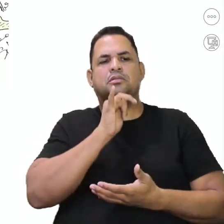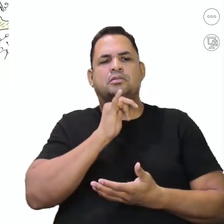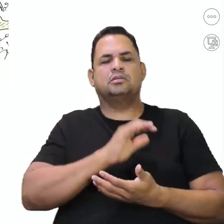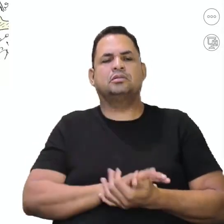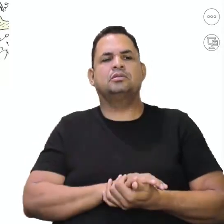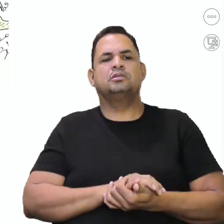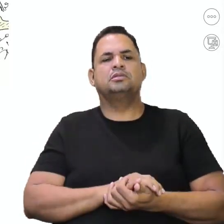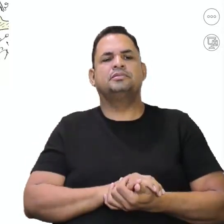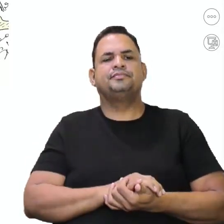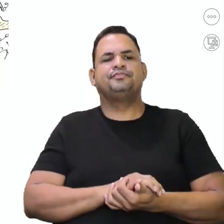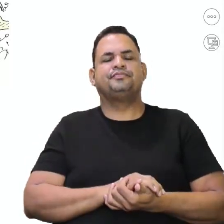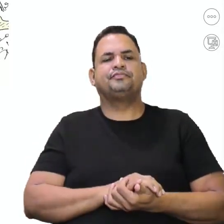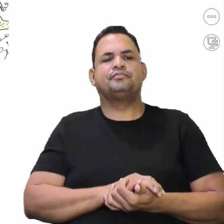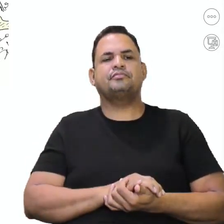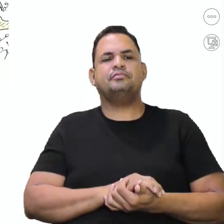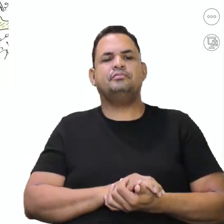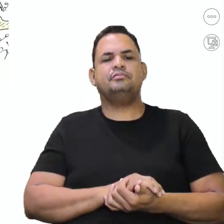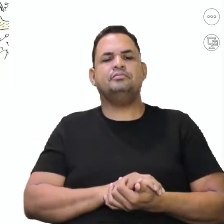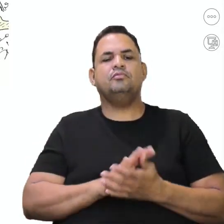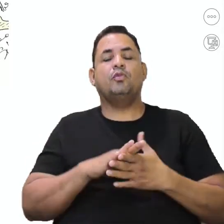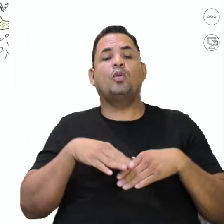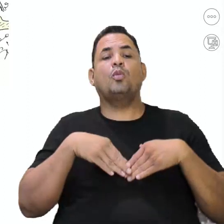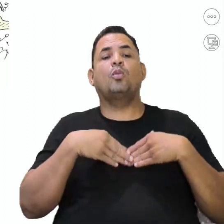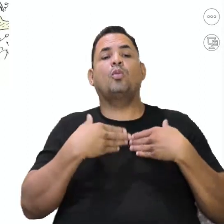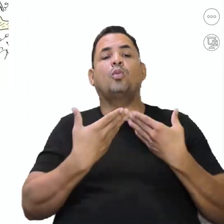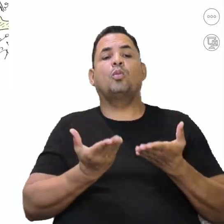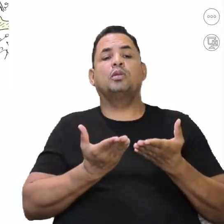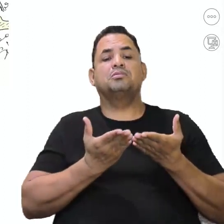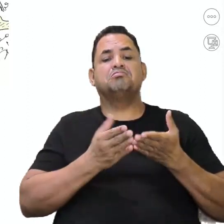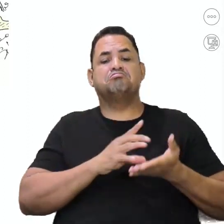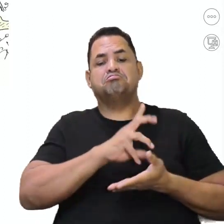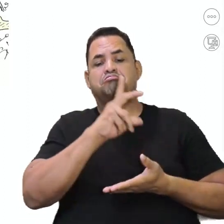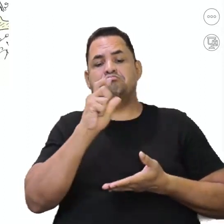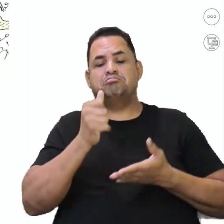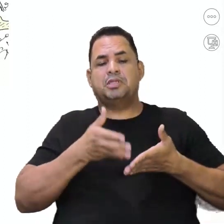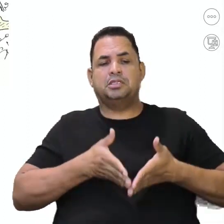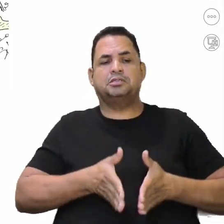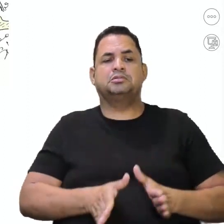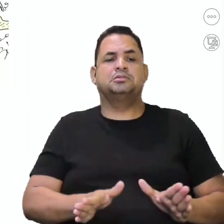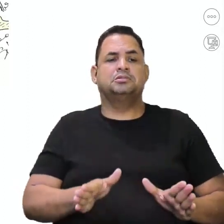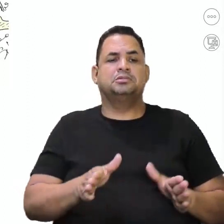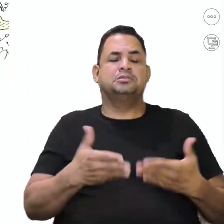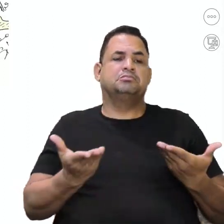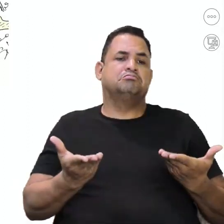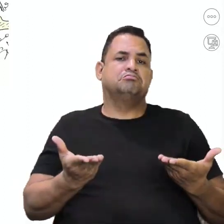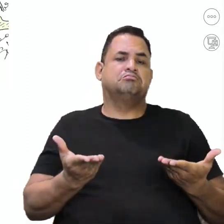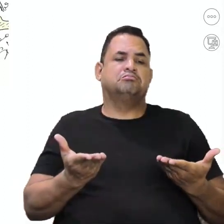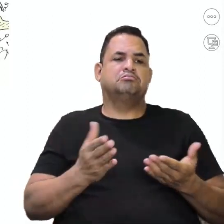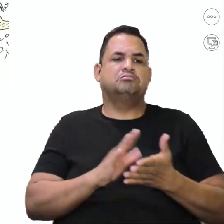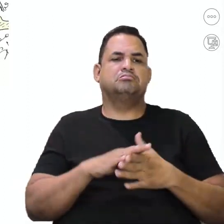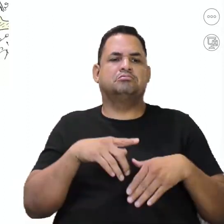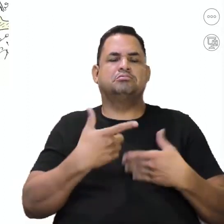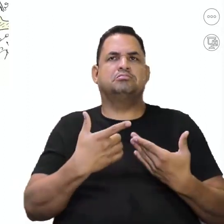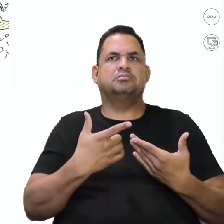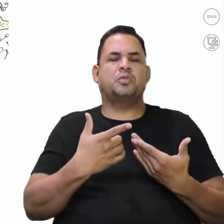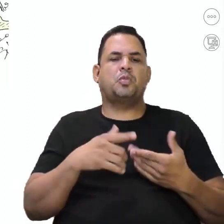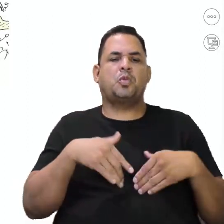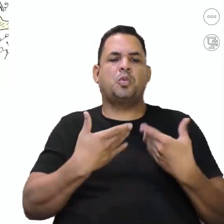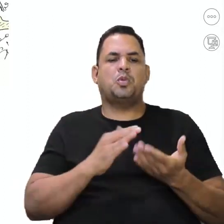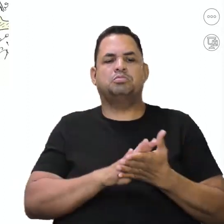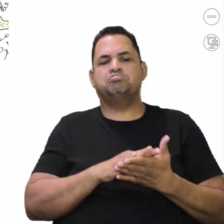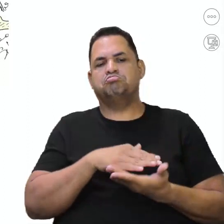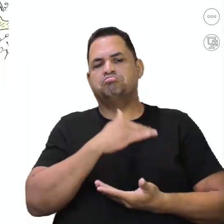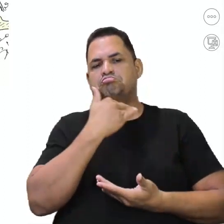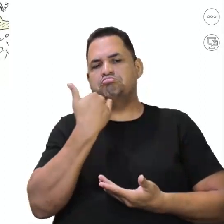temos aí date of birth, data de nascimento, date of death, se caso a pessoa tenha morrido, então data